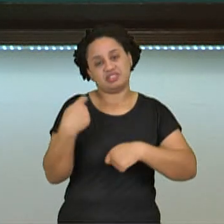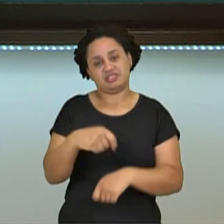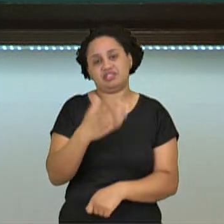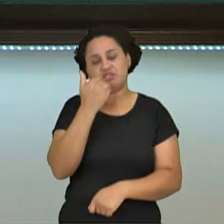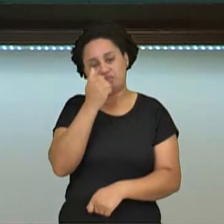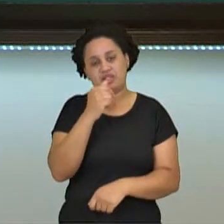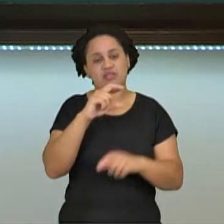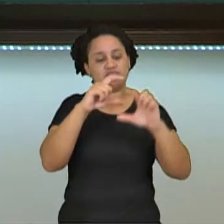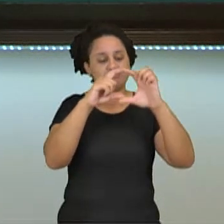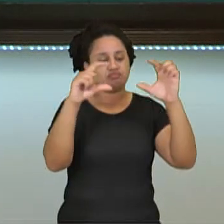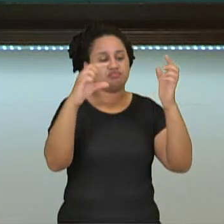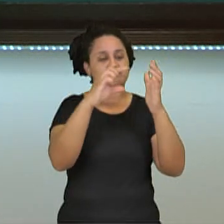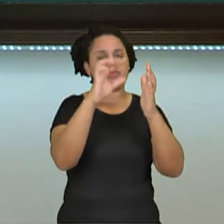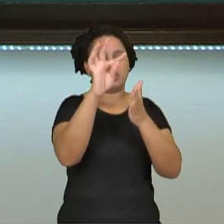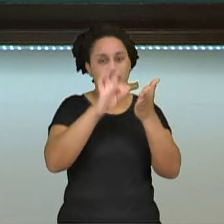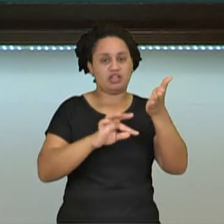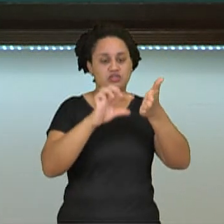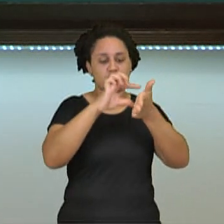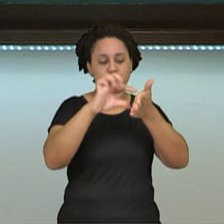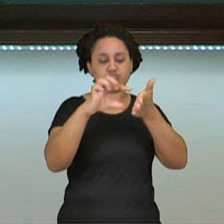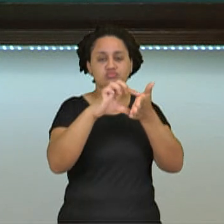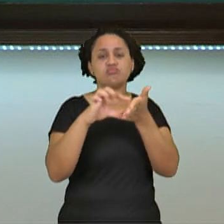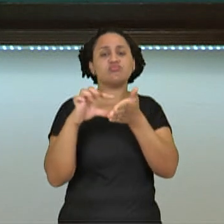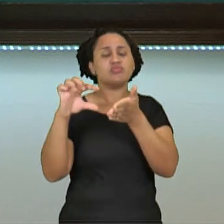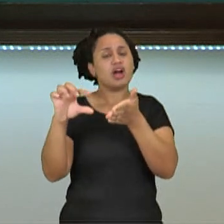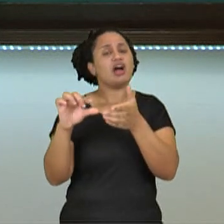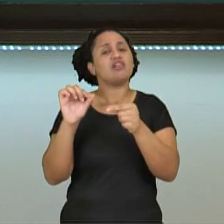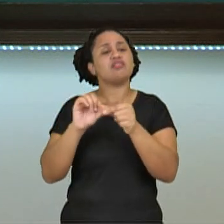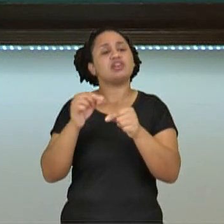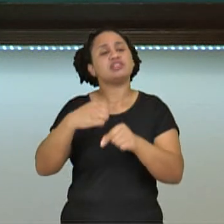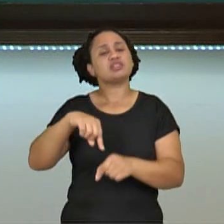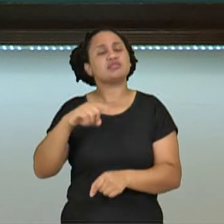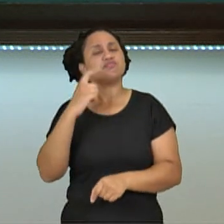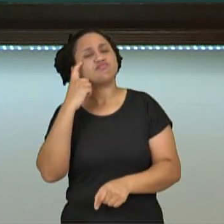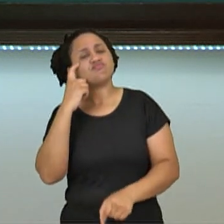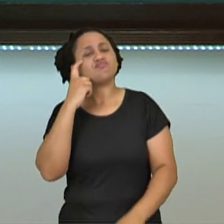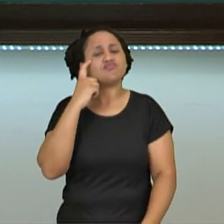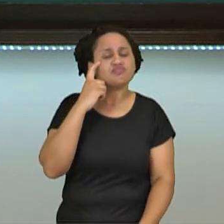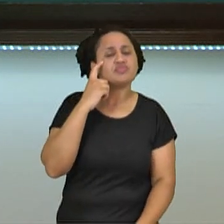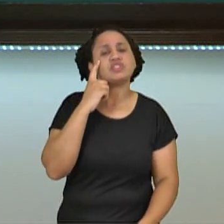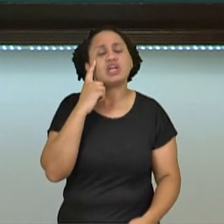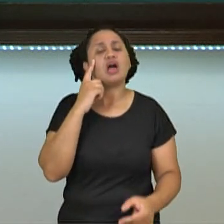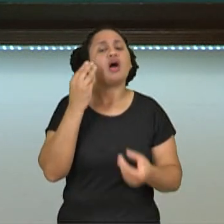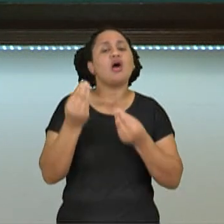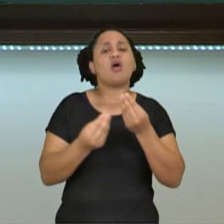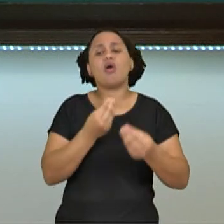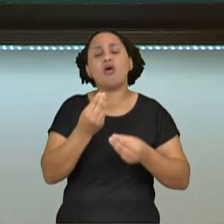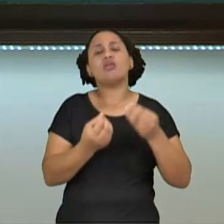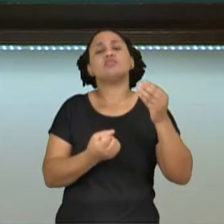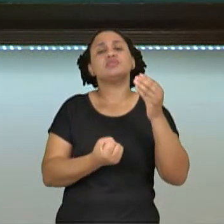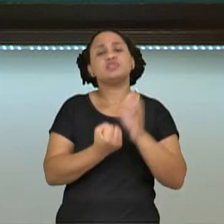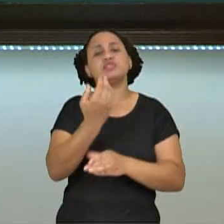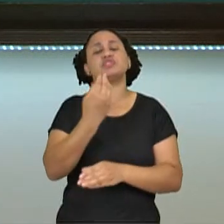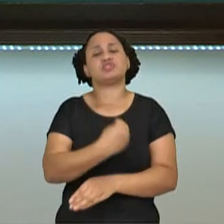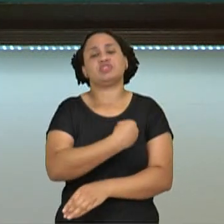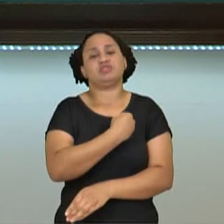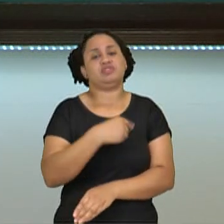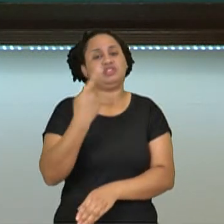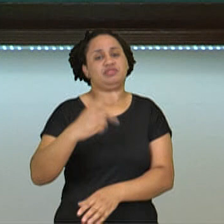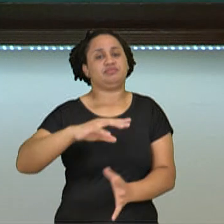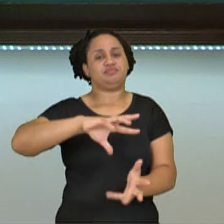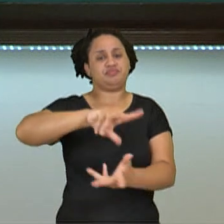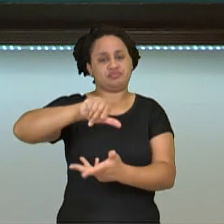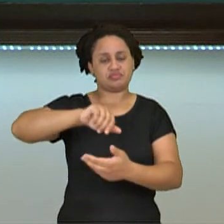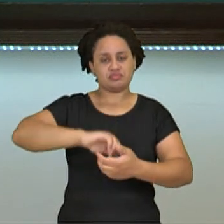do texto, ele faz com que a gente questione, a gente pense um pouquinho sobre o surgimento da vida no nosso